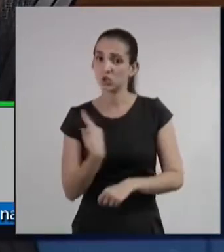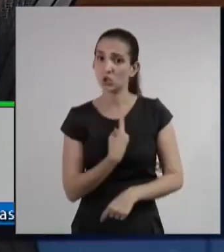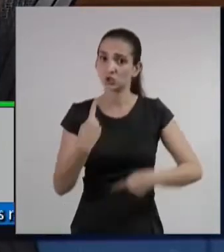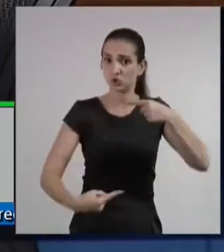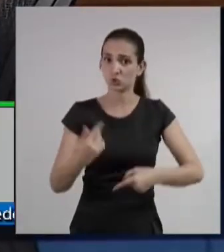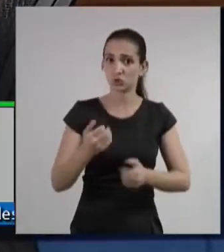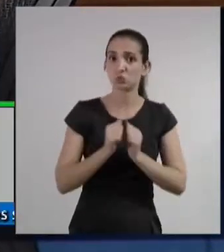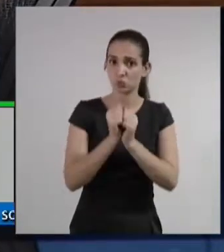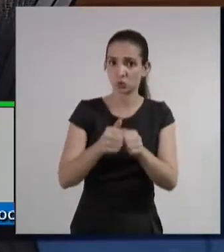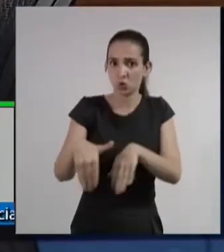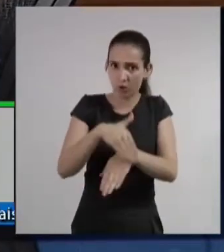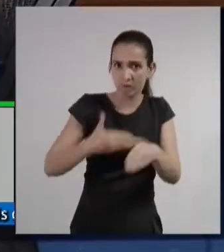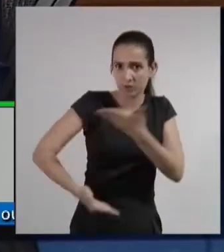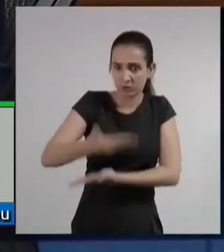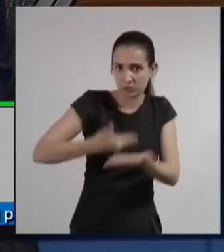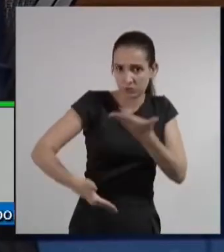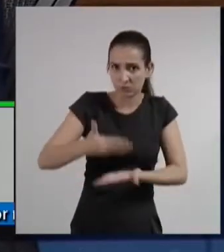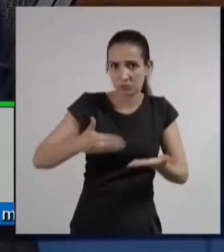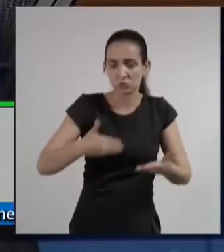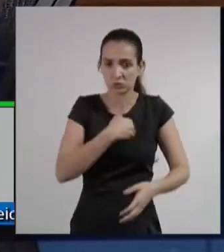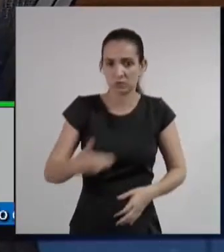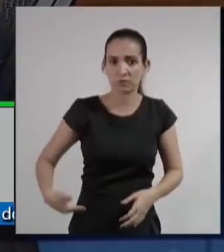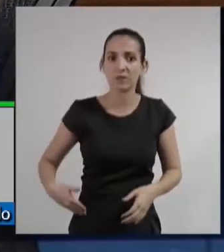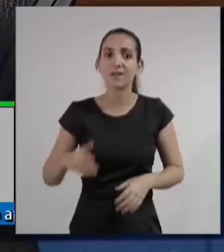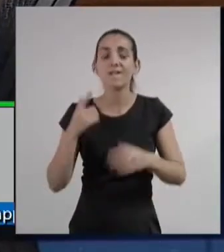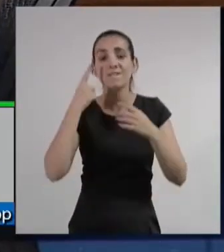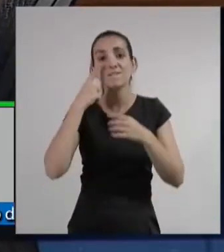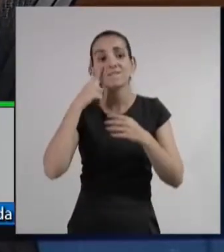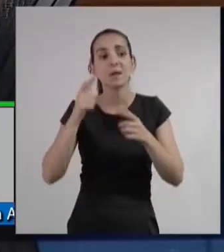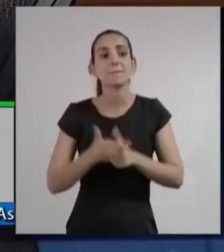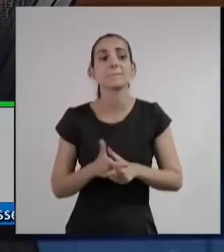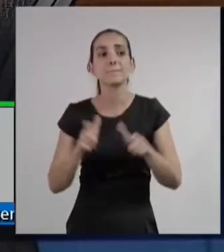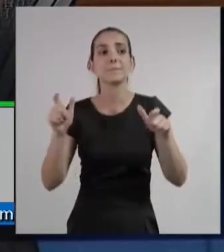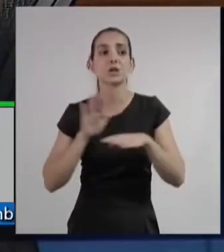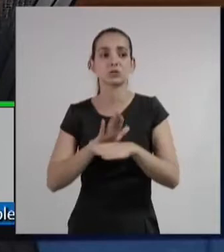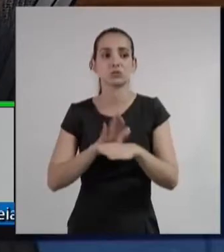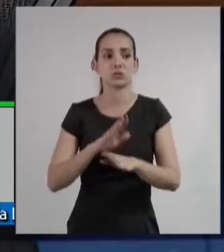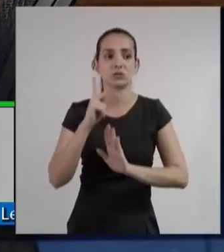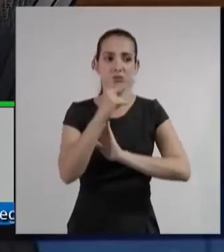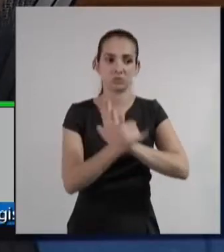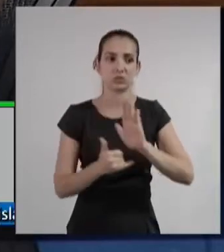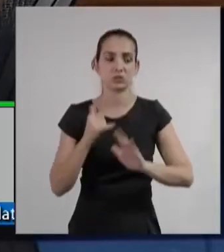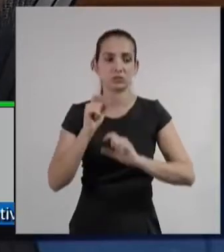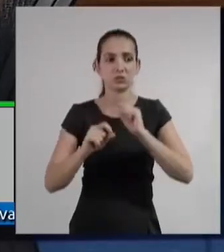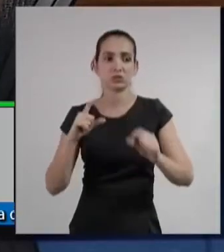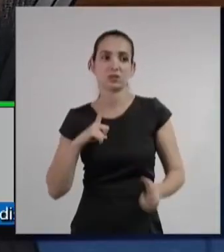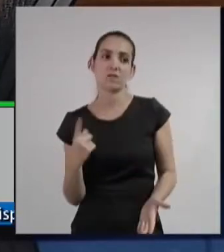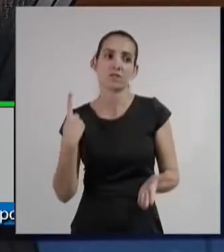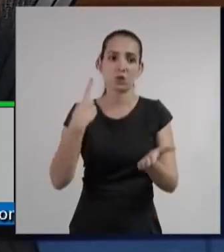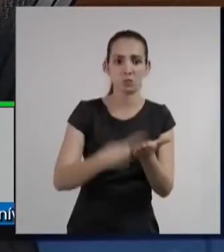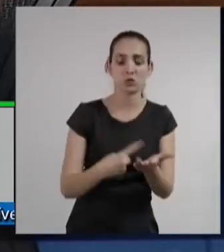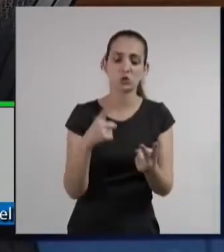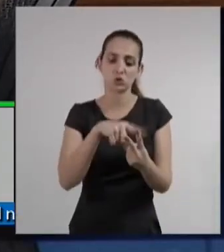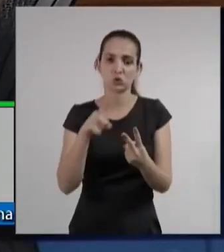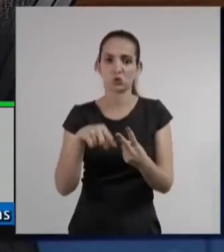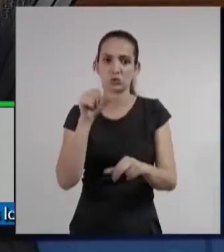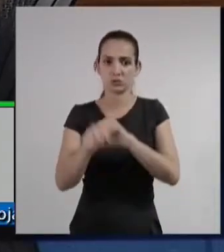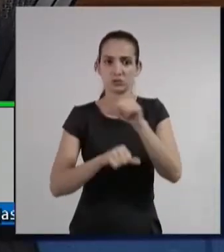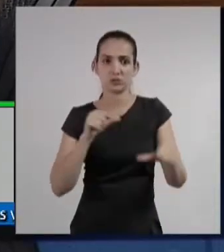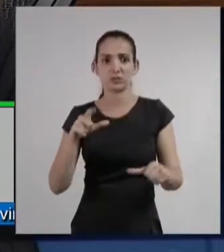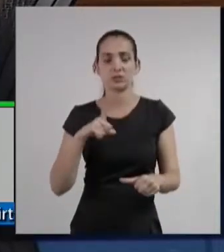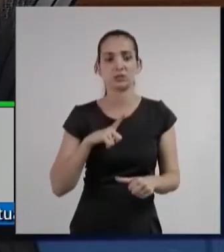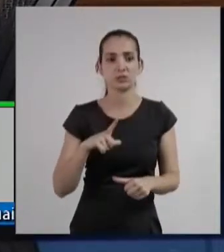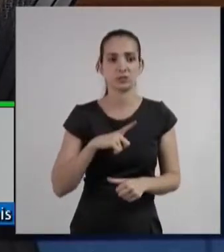governo a possibilidade de ampliação dos benefícios do programa. E ficou acordado duas alterações. Uma delas para